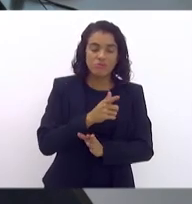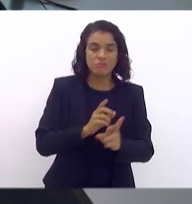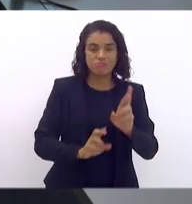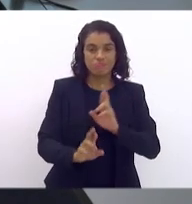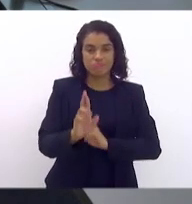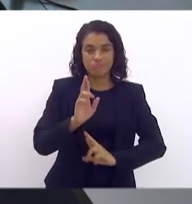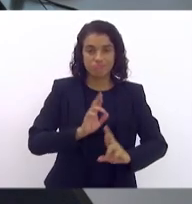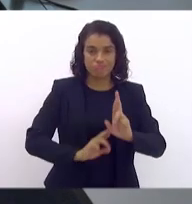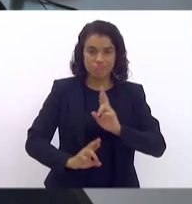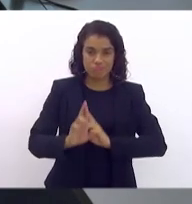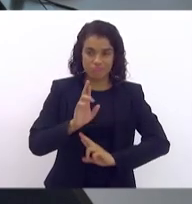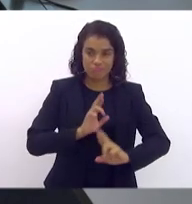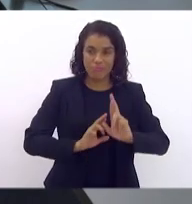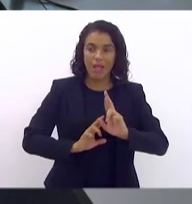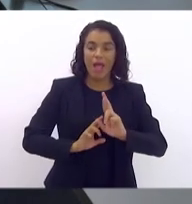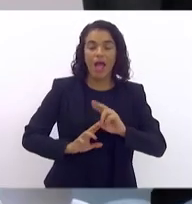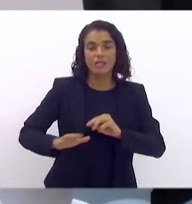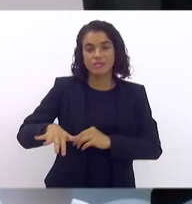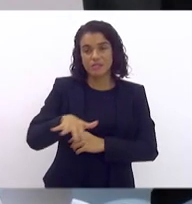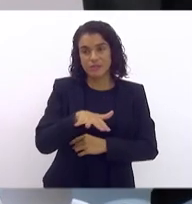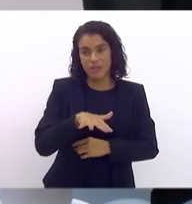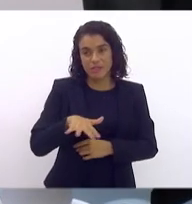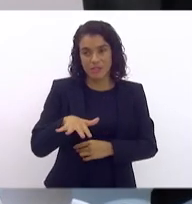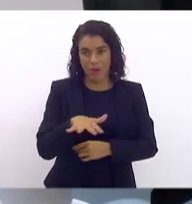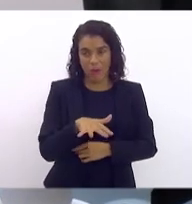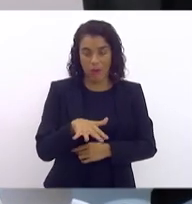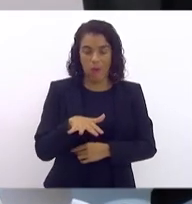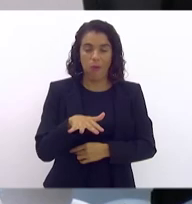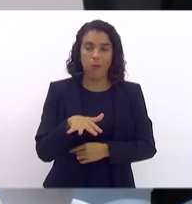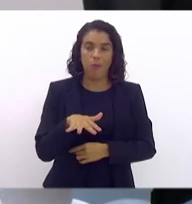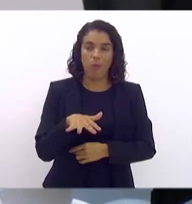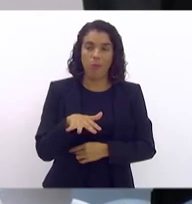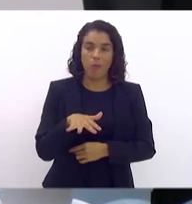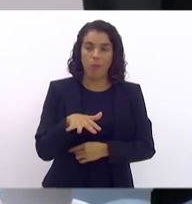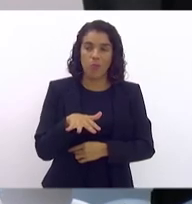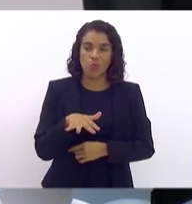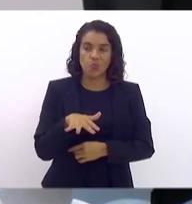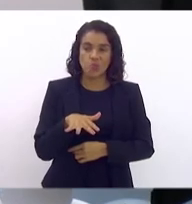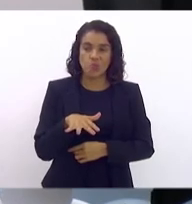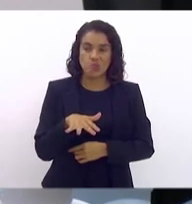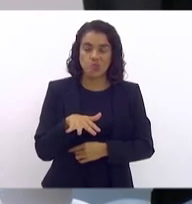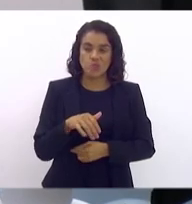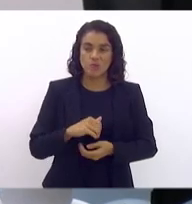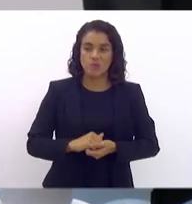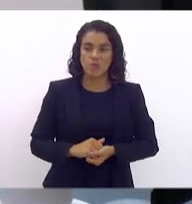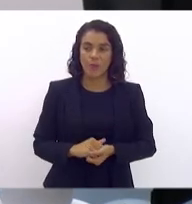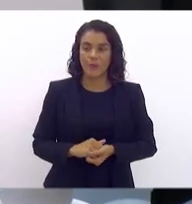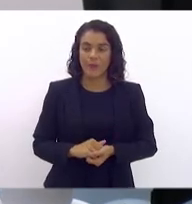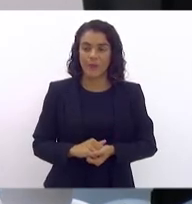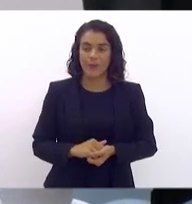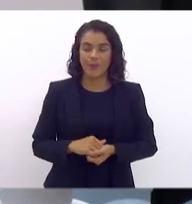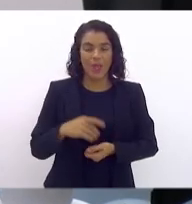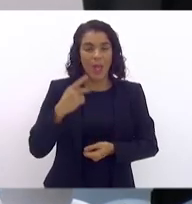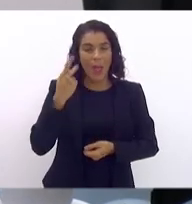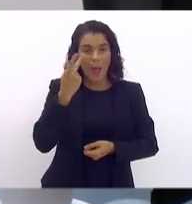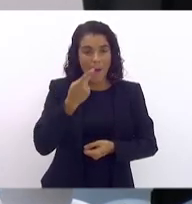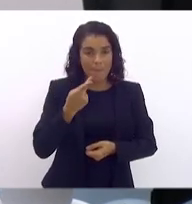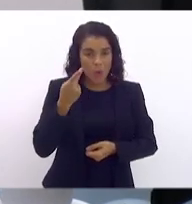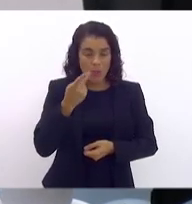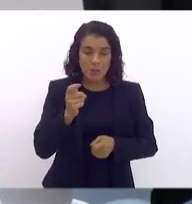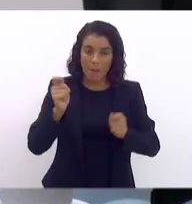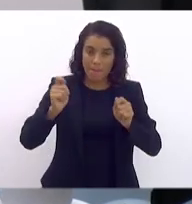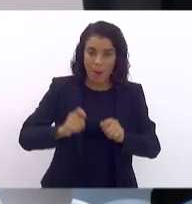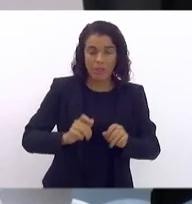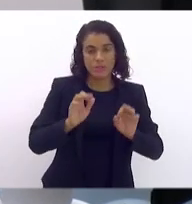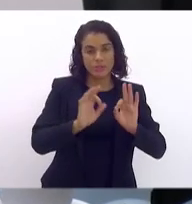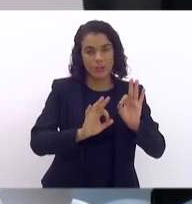a a situação hoje em que a política eh organizada a partir da